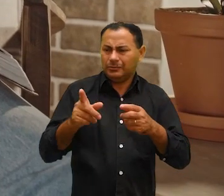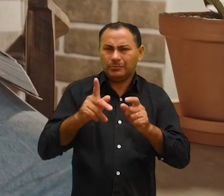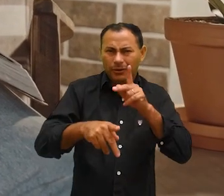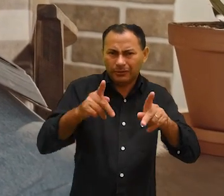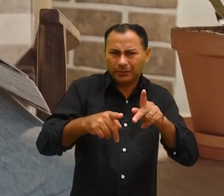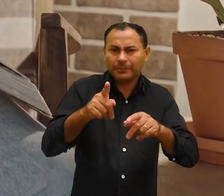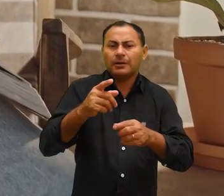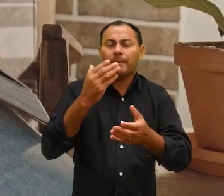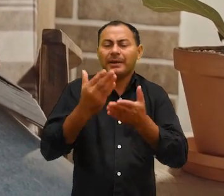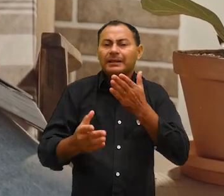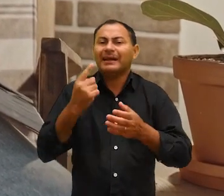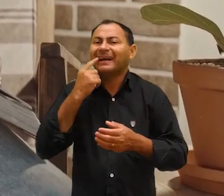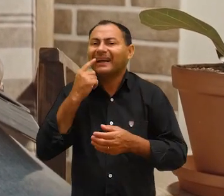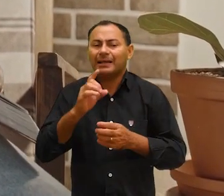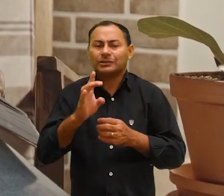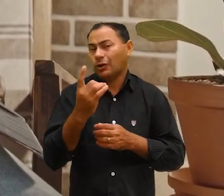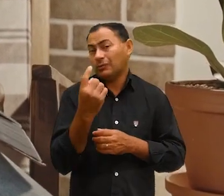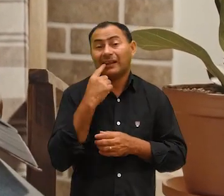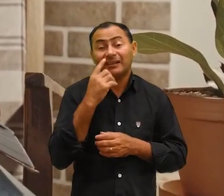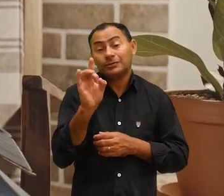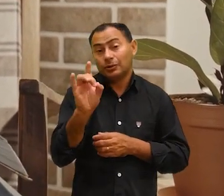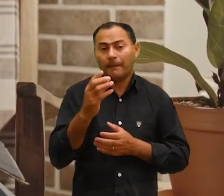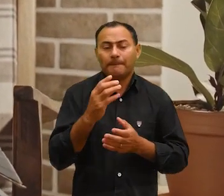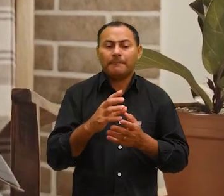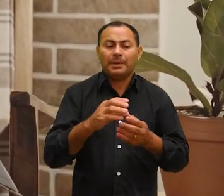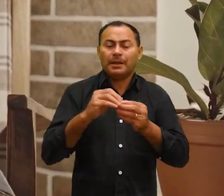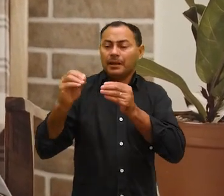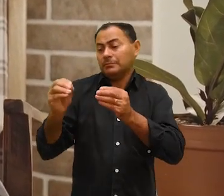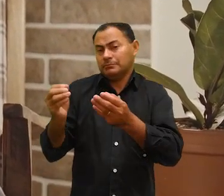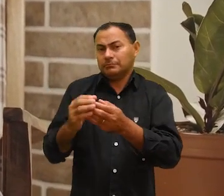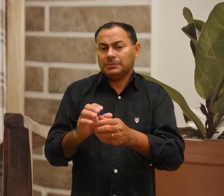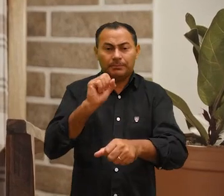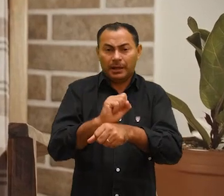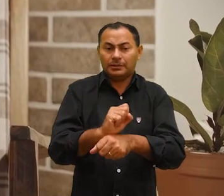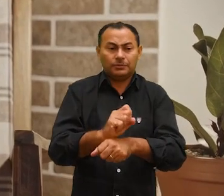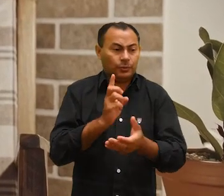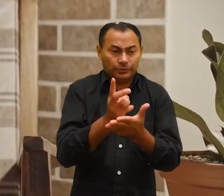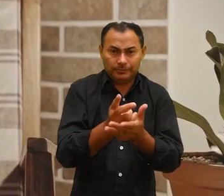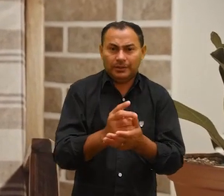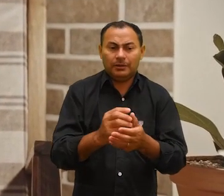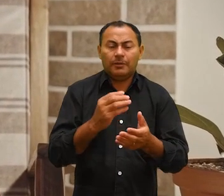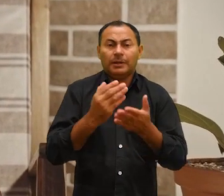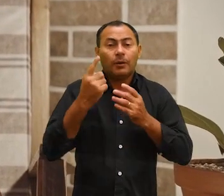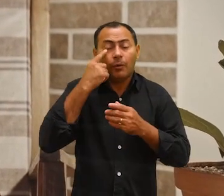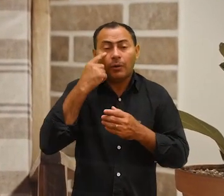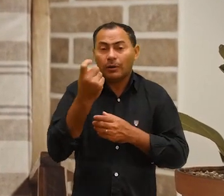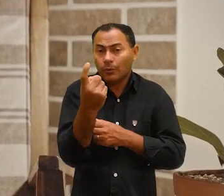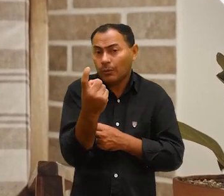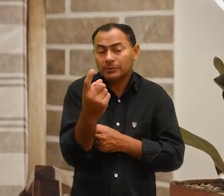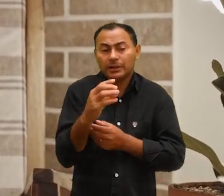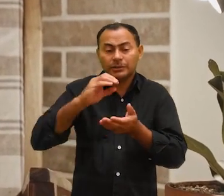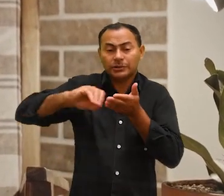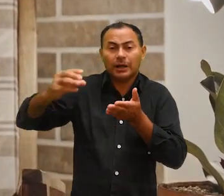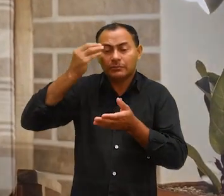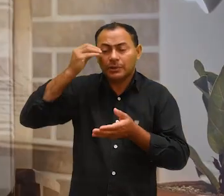isso disse: se você perder um dente, é só um dente que você vai pegar e pare por aí, hein? Se você perder um olho, a única coisa que você